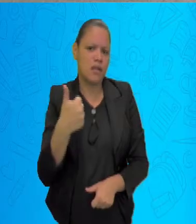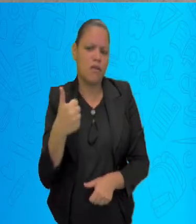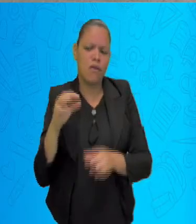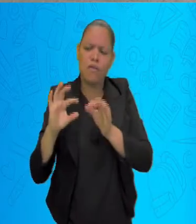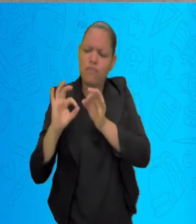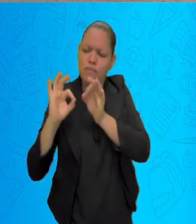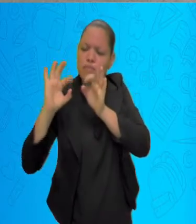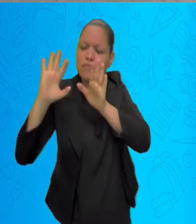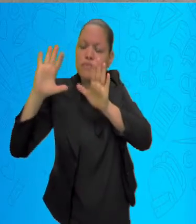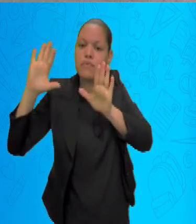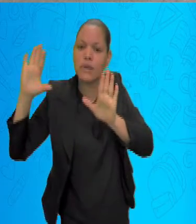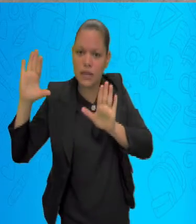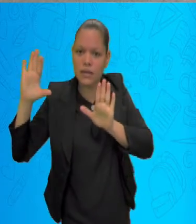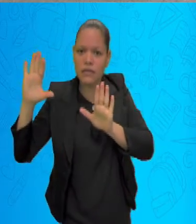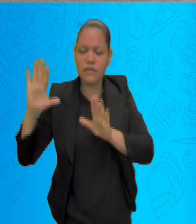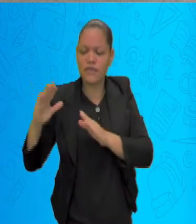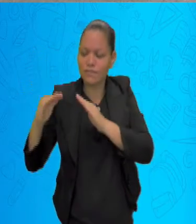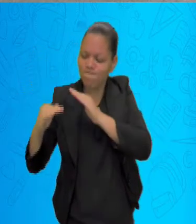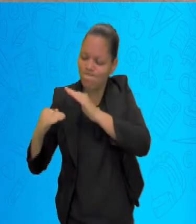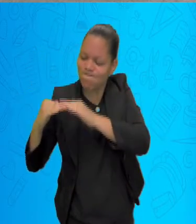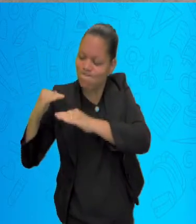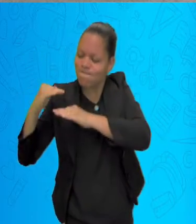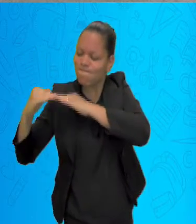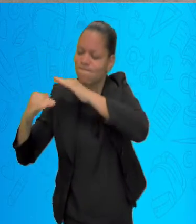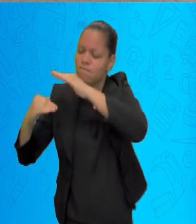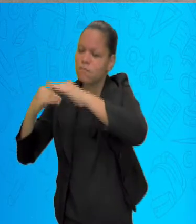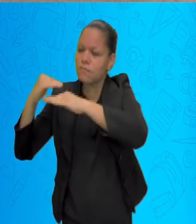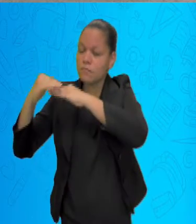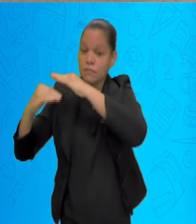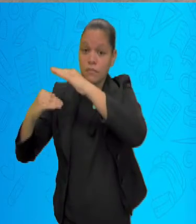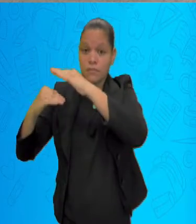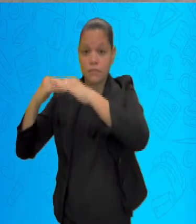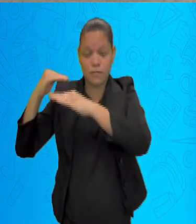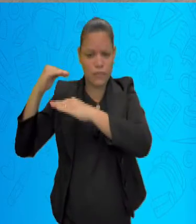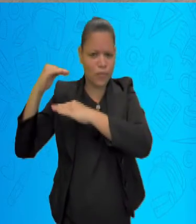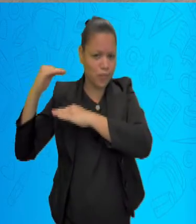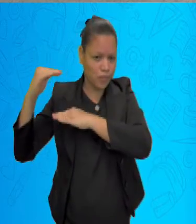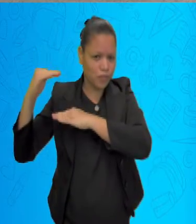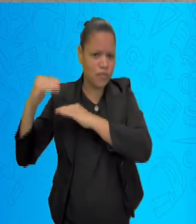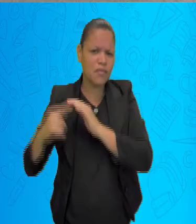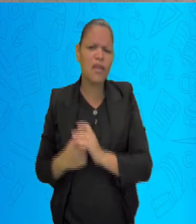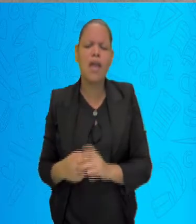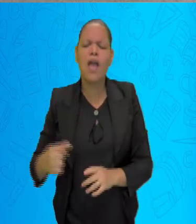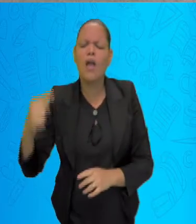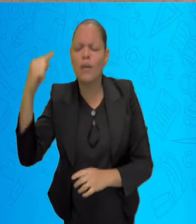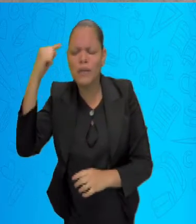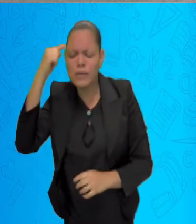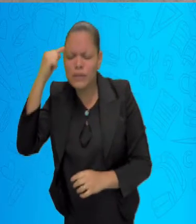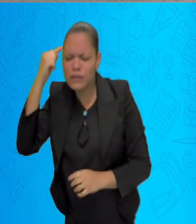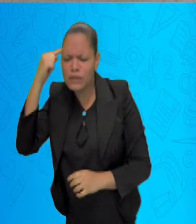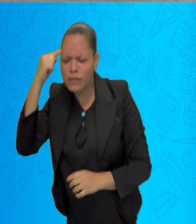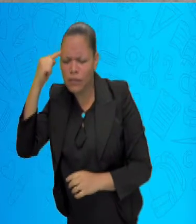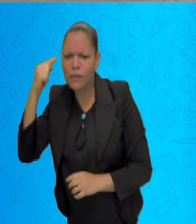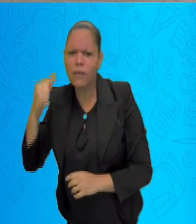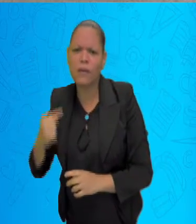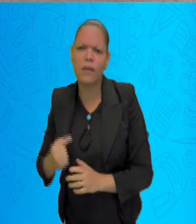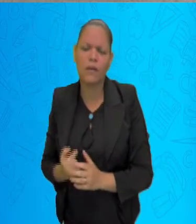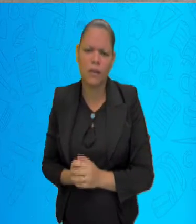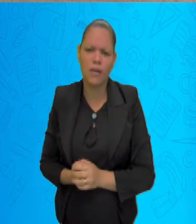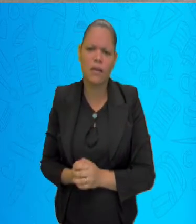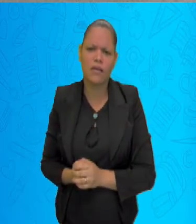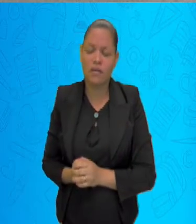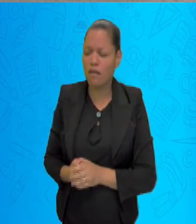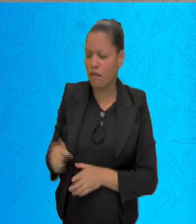próspera. Esse ideal de ampla integração do espaço colonial ficou